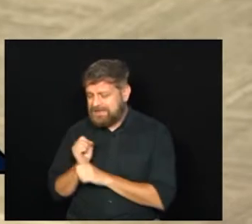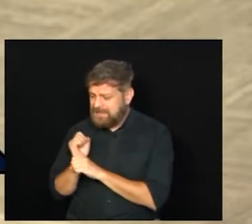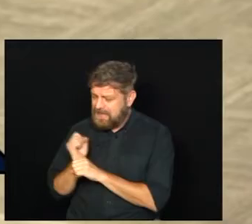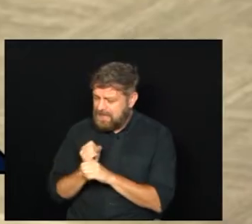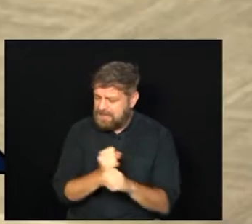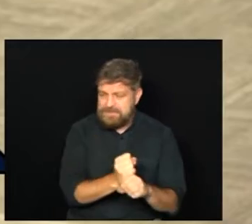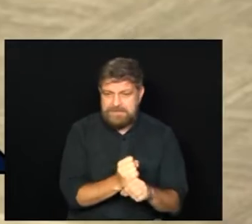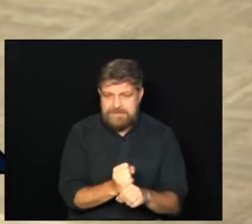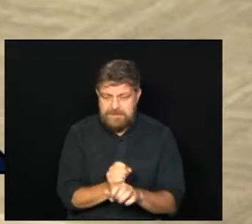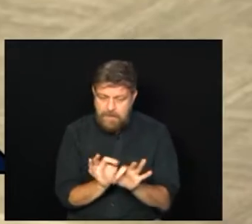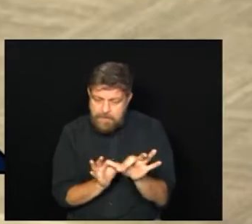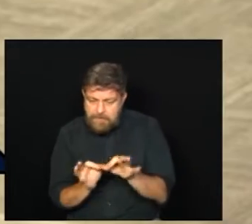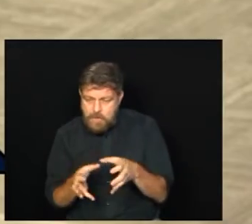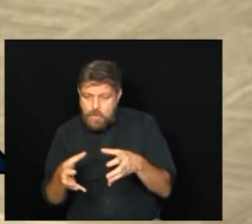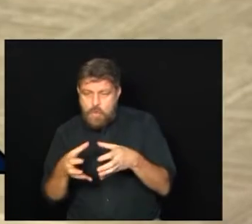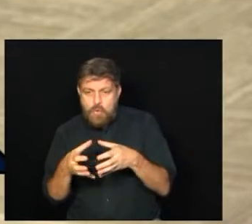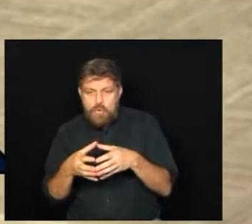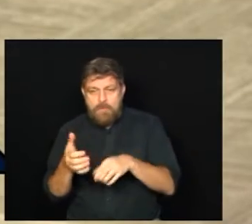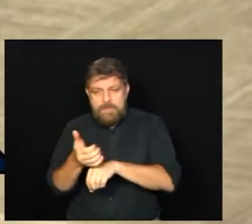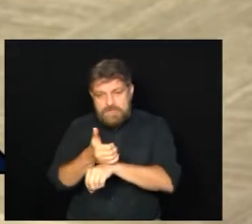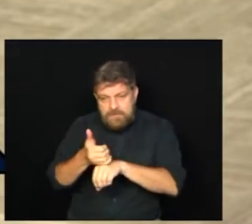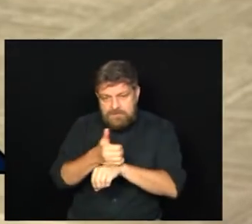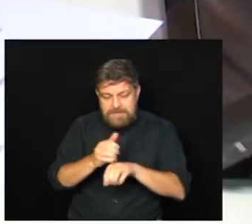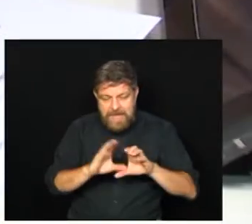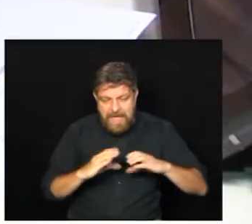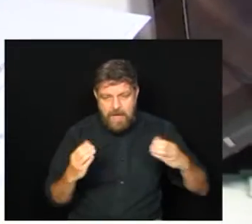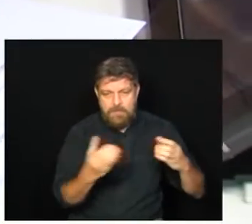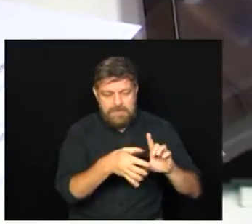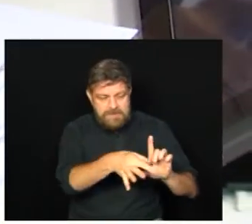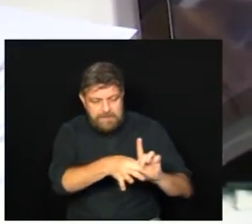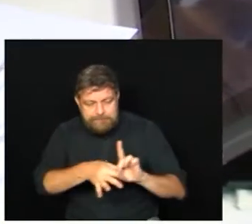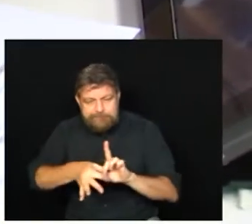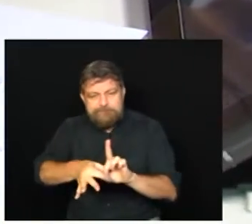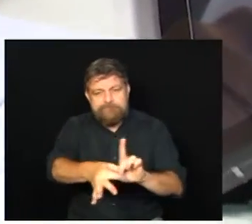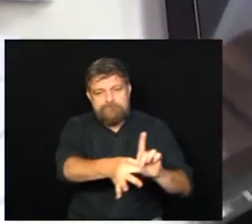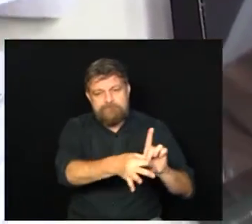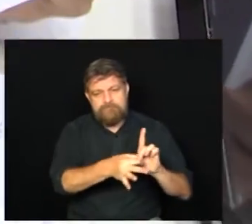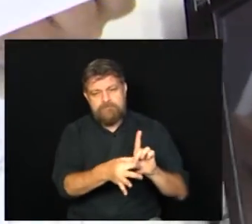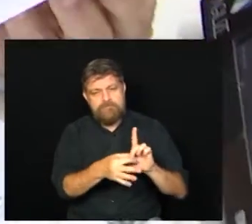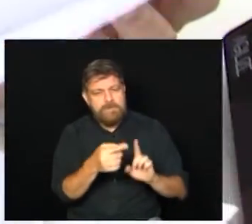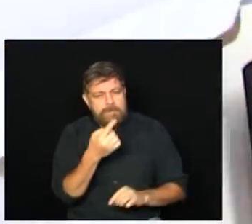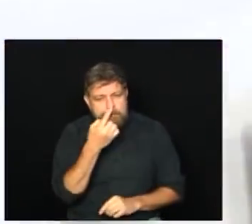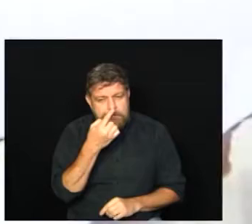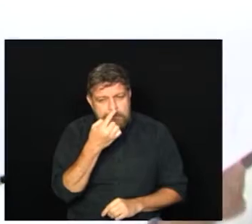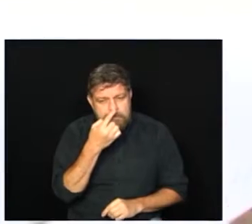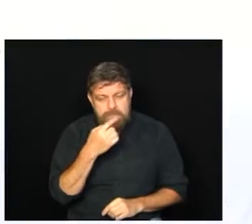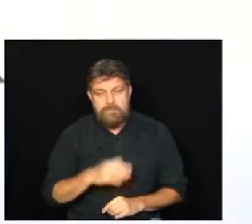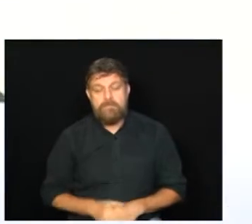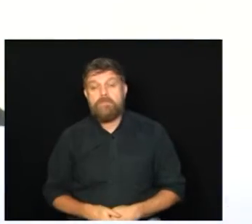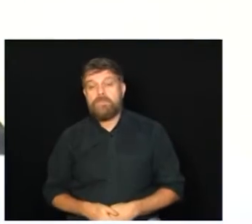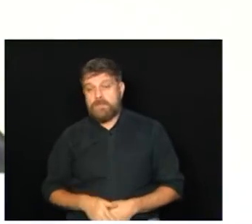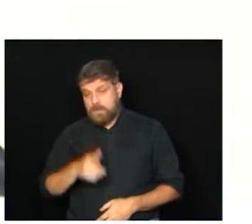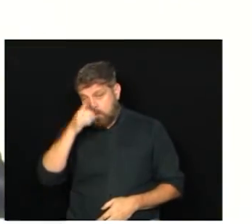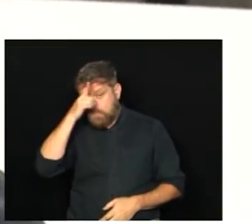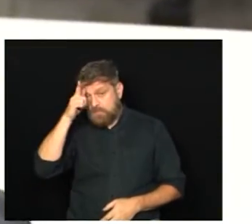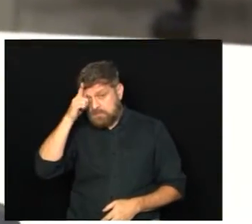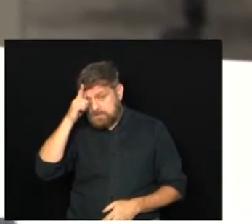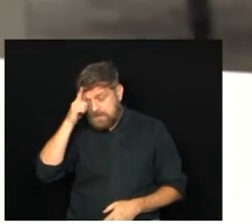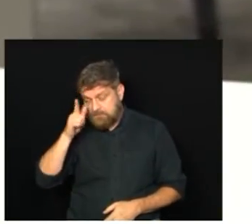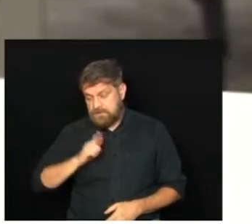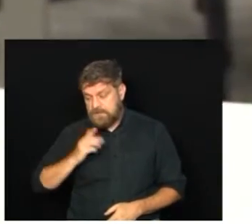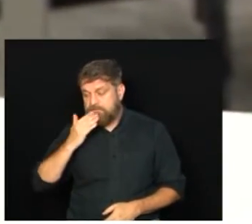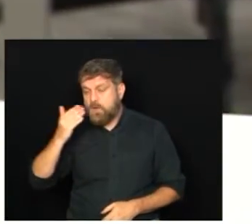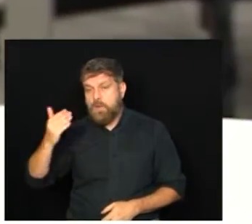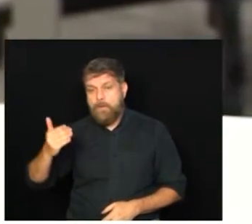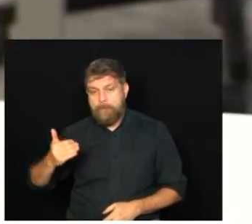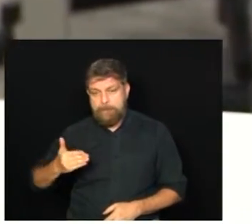formando equipes, se dedicando àquela comunidade. Segundo o vereador, a solicitação para fazer essa homenagem